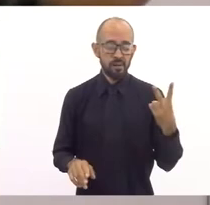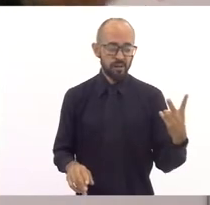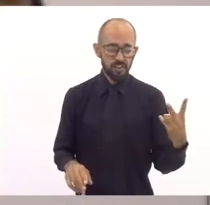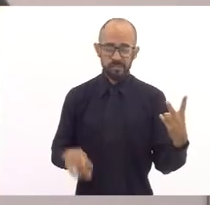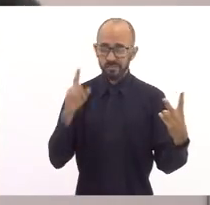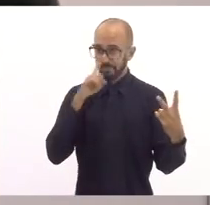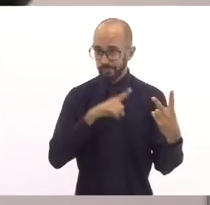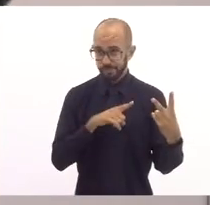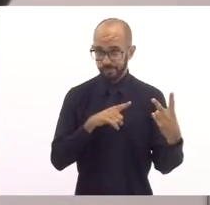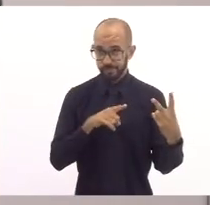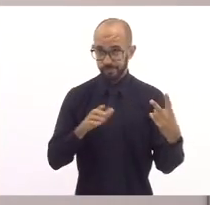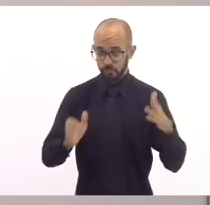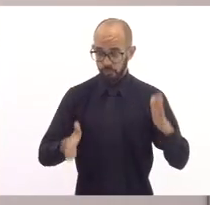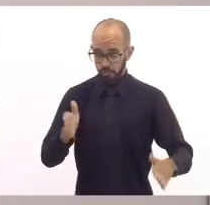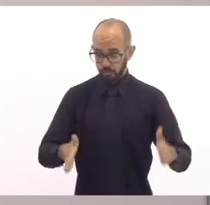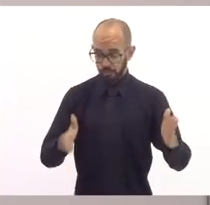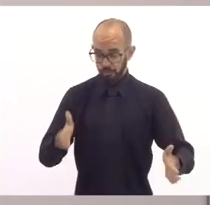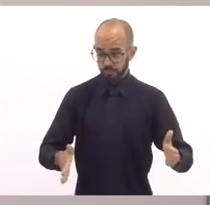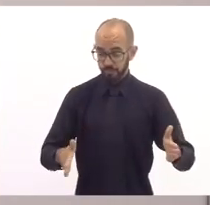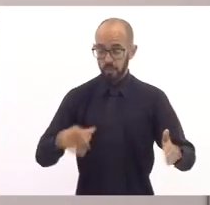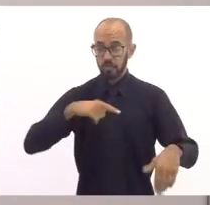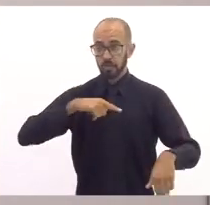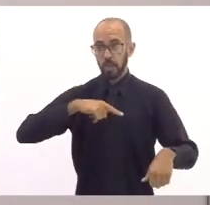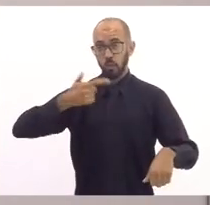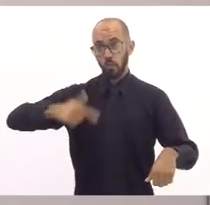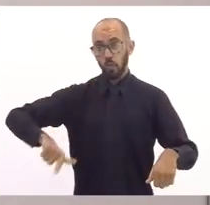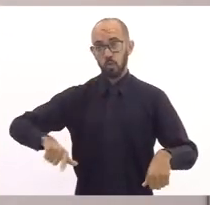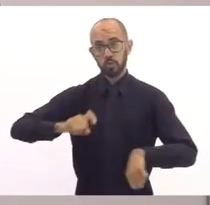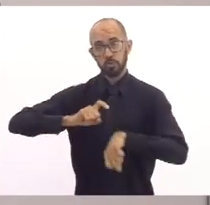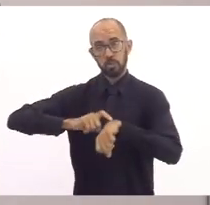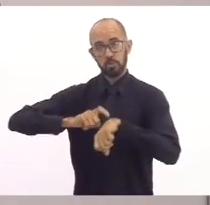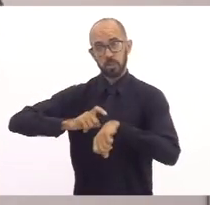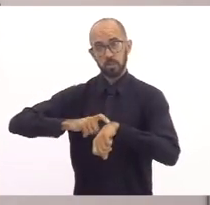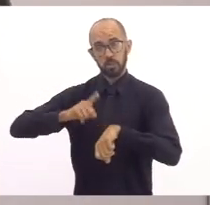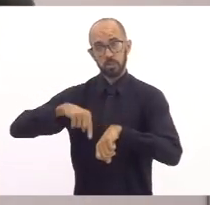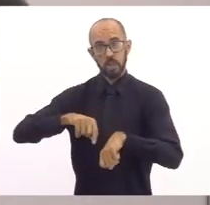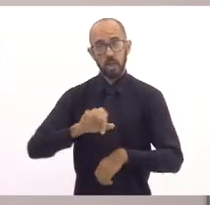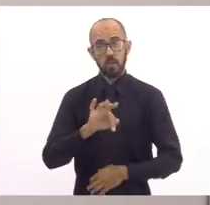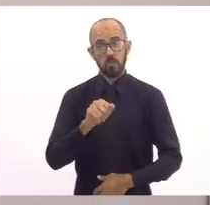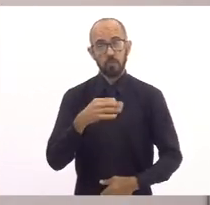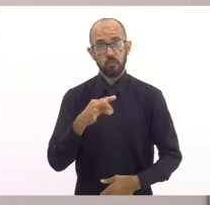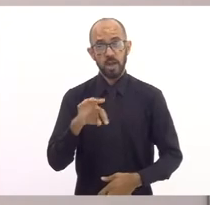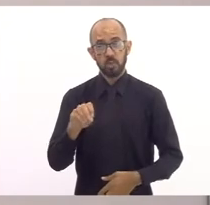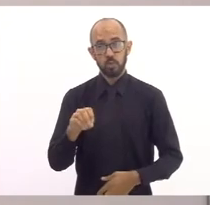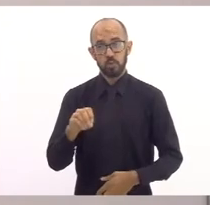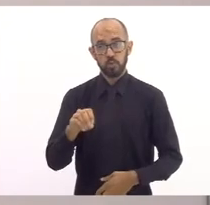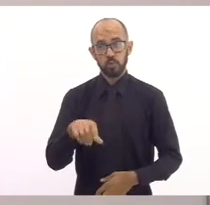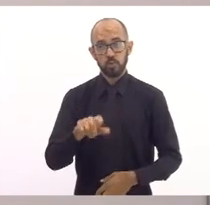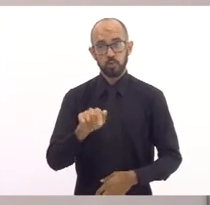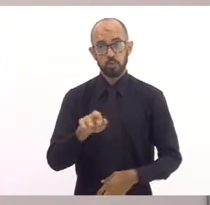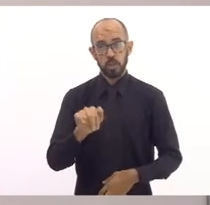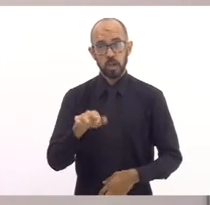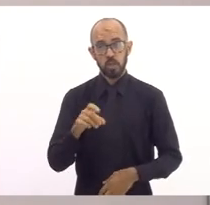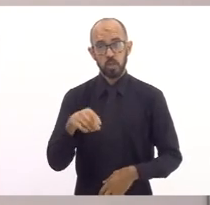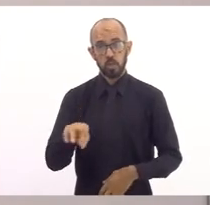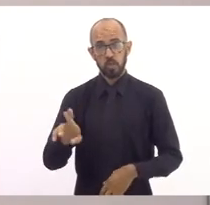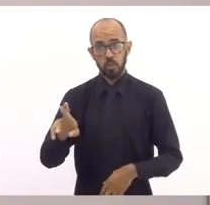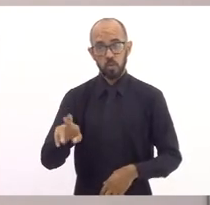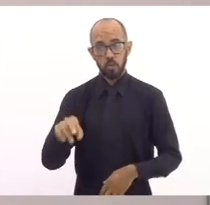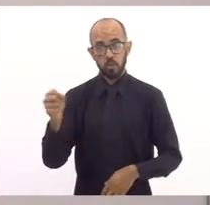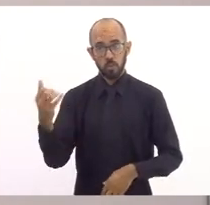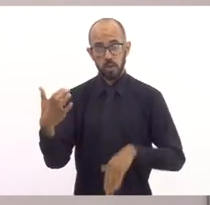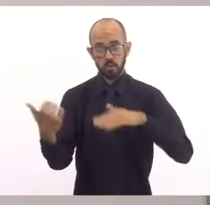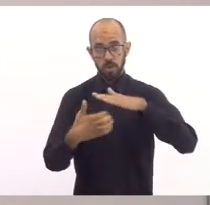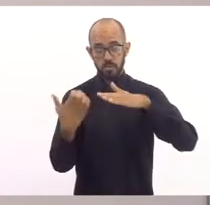lacunas, existe um outro momento, que pode ser aí o fato gerador. Quando a concessionária